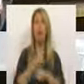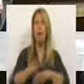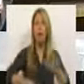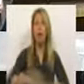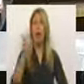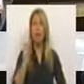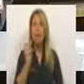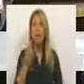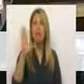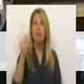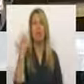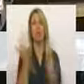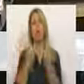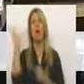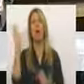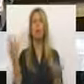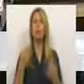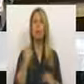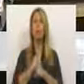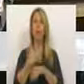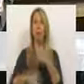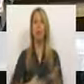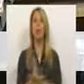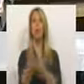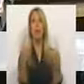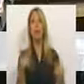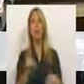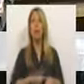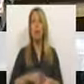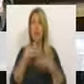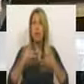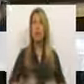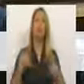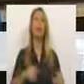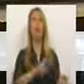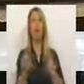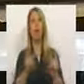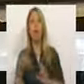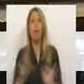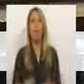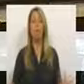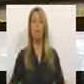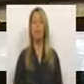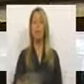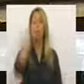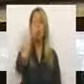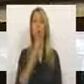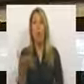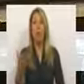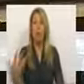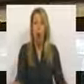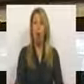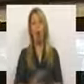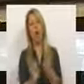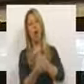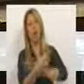teve continuidade e foi um trabalho que teve, no momento certo, as reformas necessárias. Este Governo, contrariamente ao que diz a Senhora Secretária de